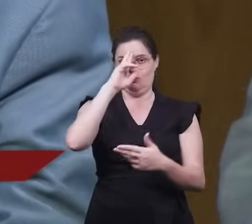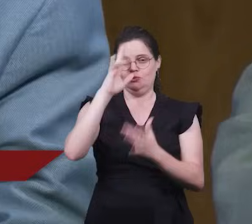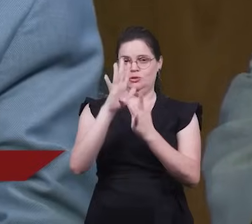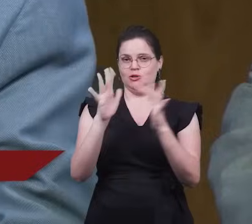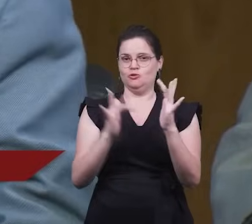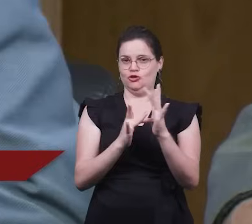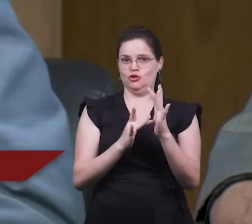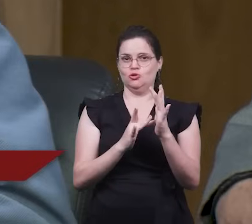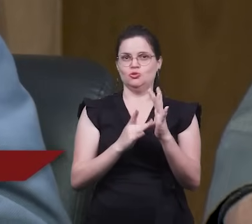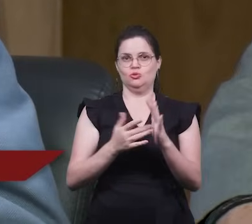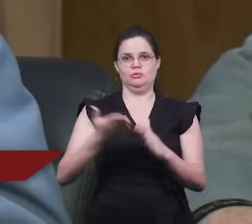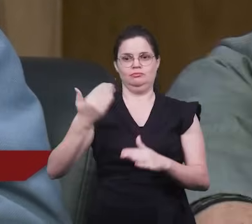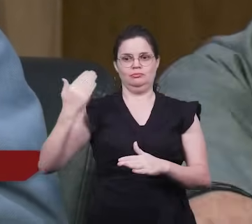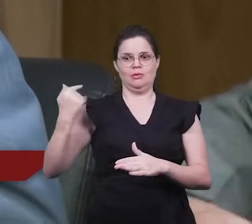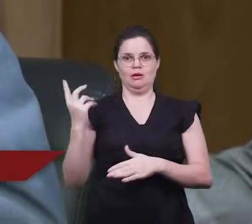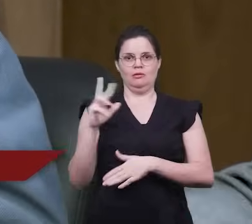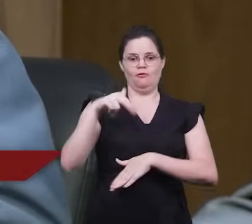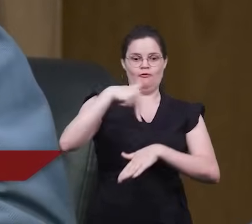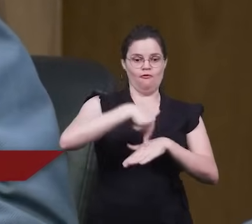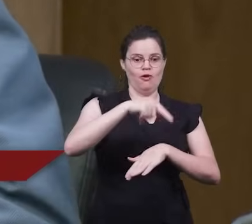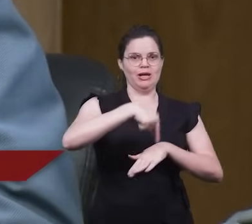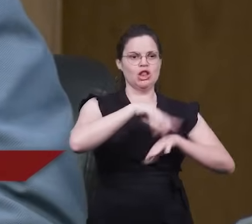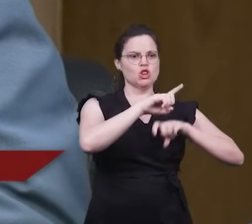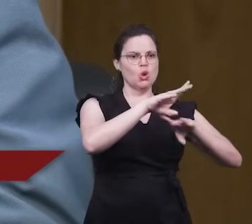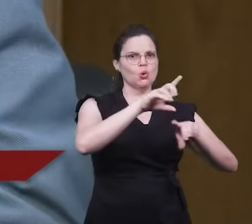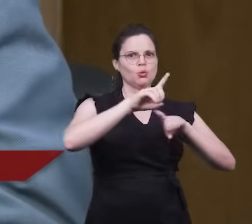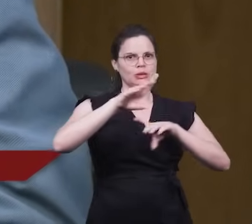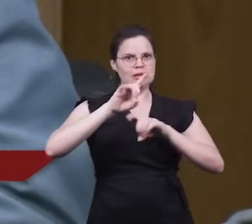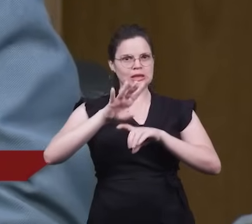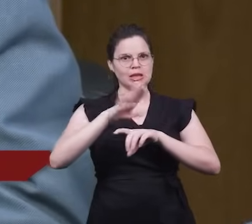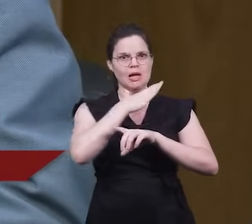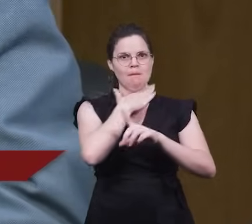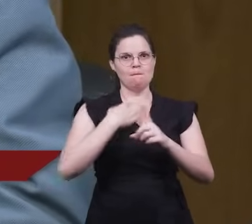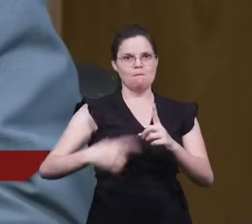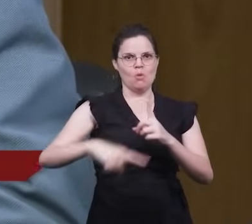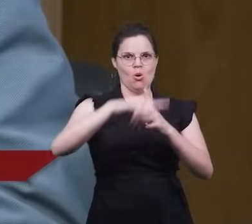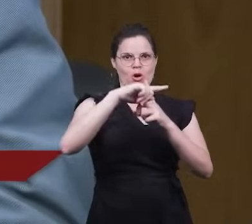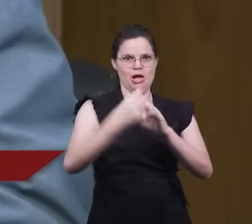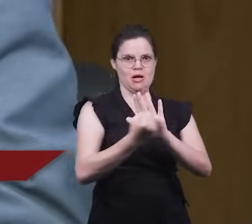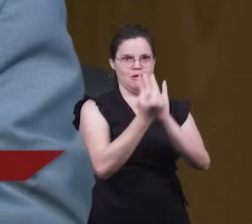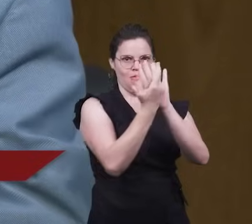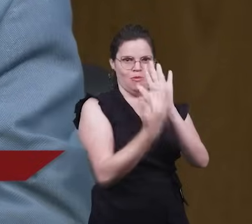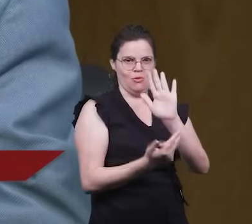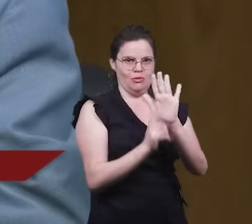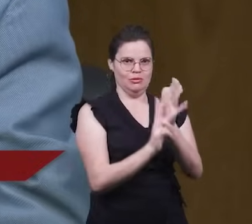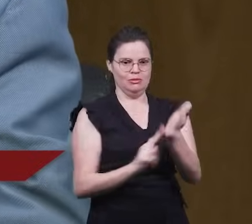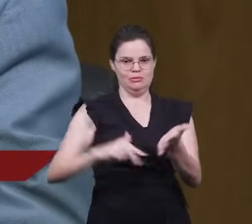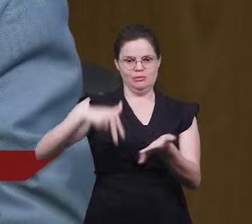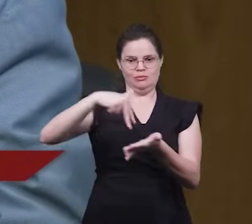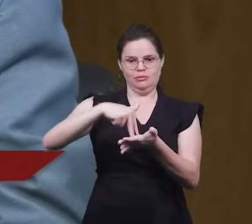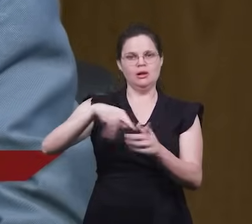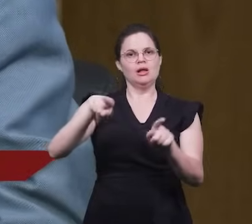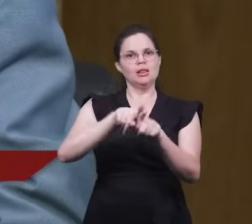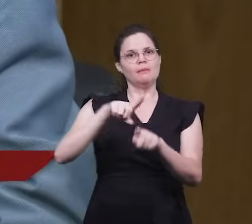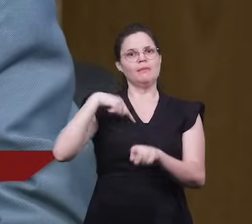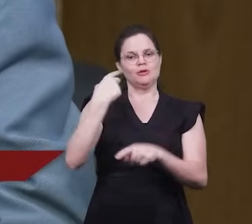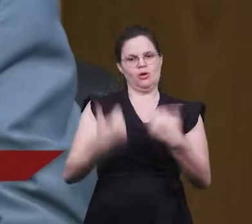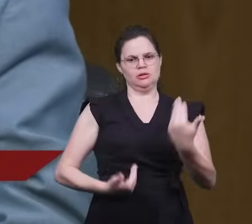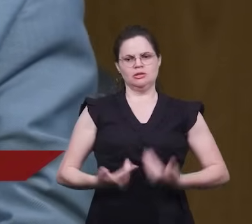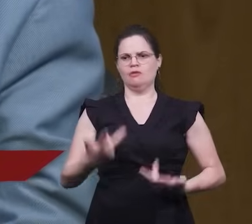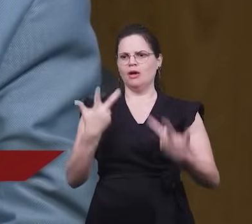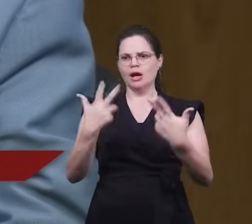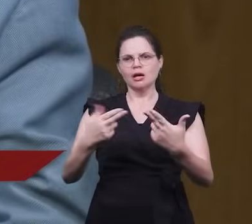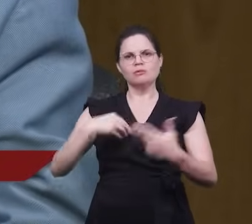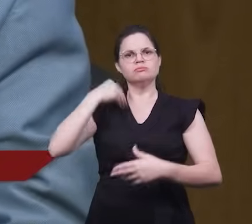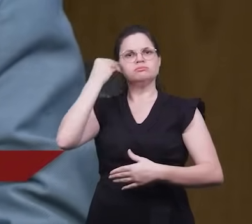Senhor Jesus, e a doutrina é essa, morreu e ressuscitou, essa mesma igreja, ela experimenta a doutrina